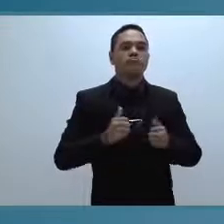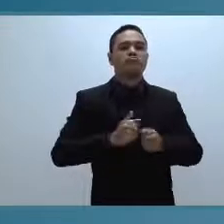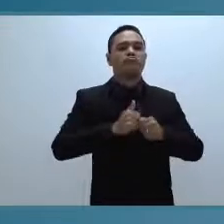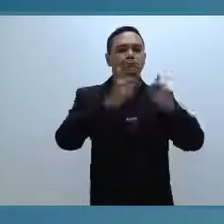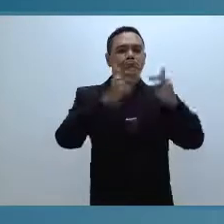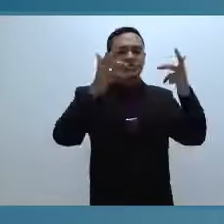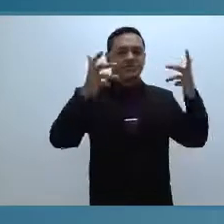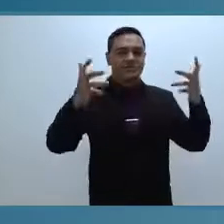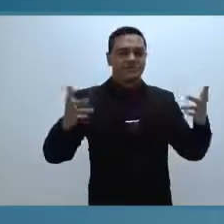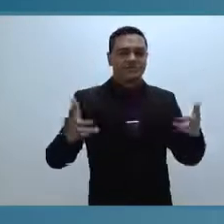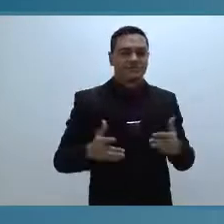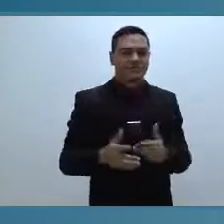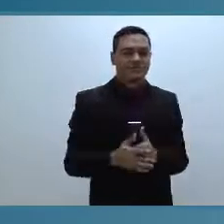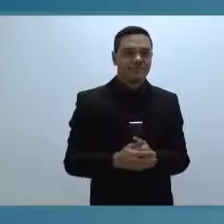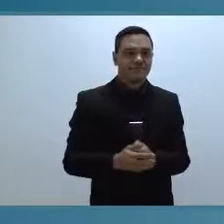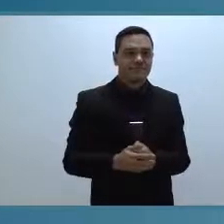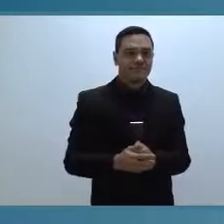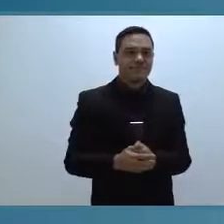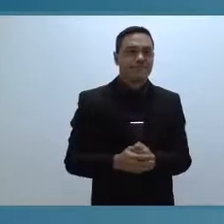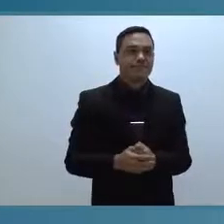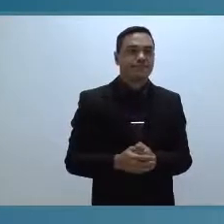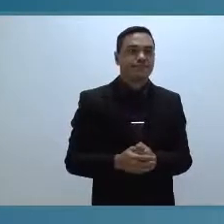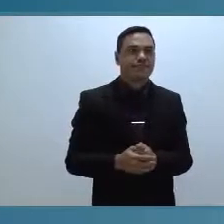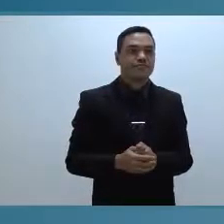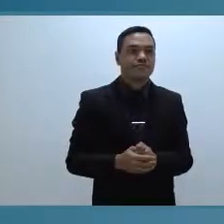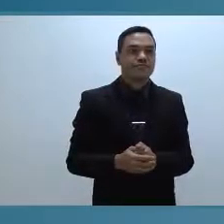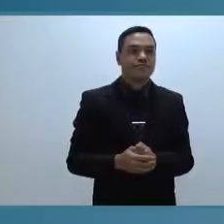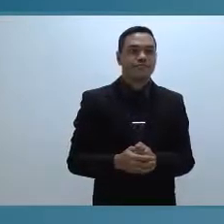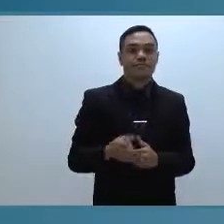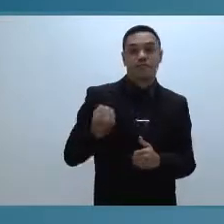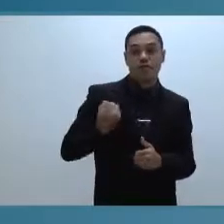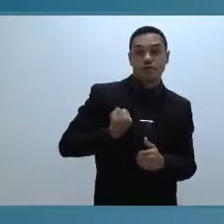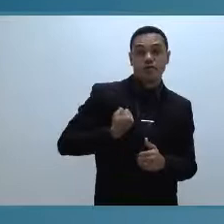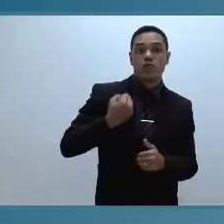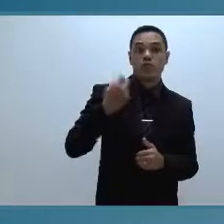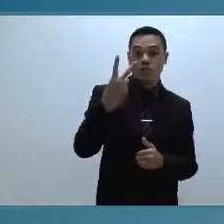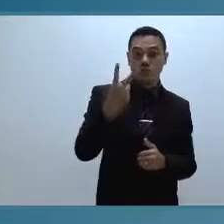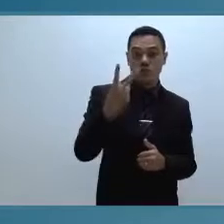excelência, fique, tenha a palavra, feito de número 2. Obrigada.